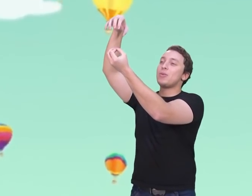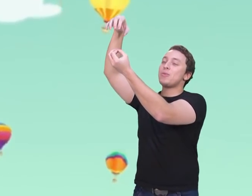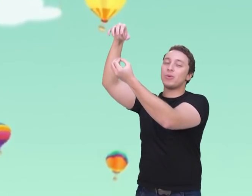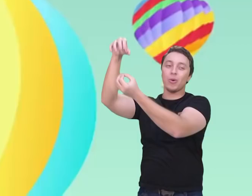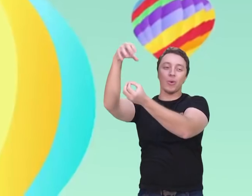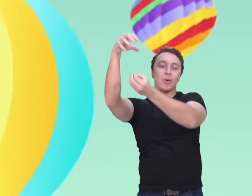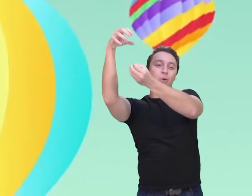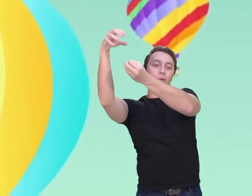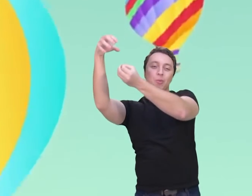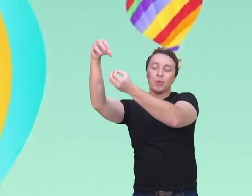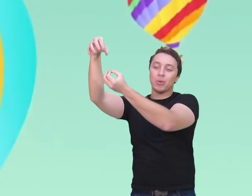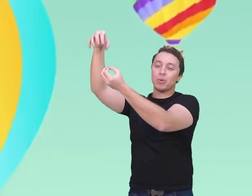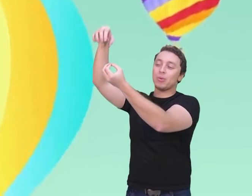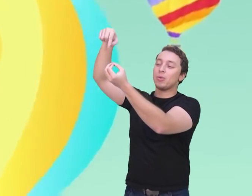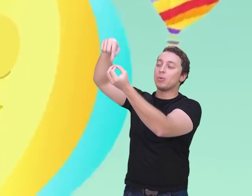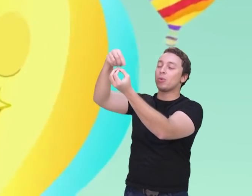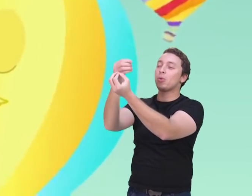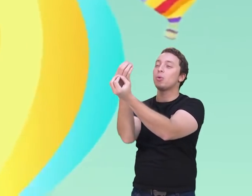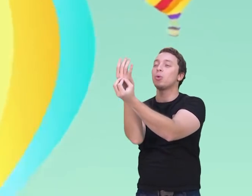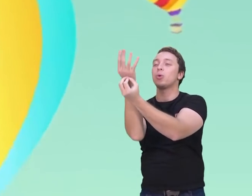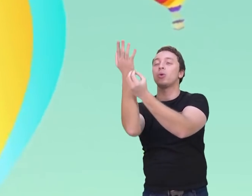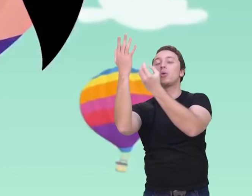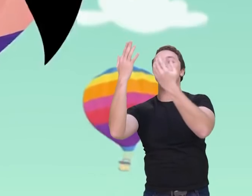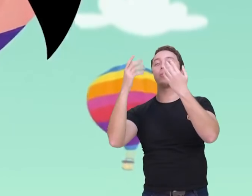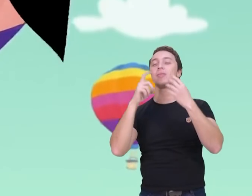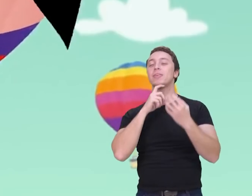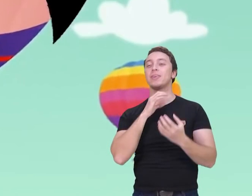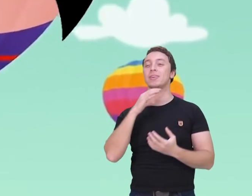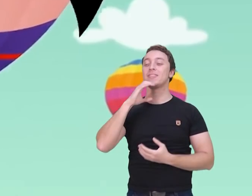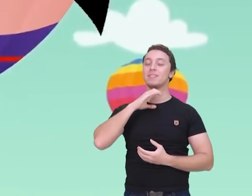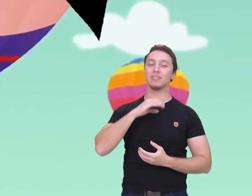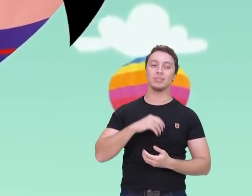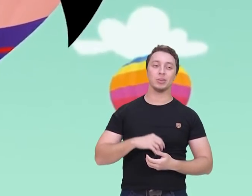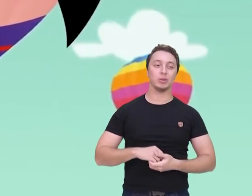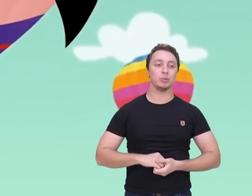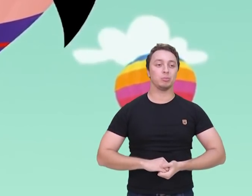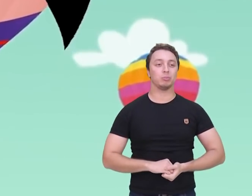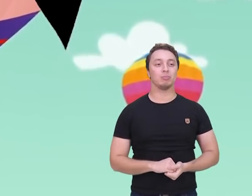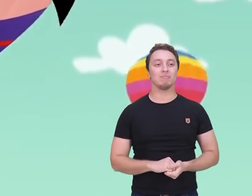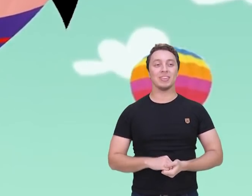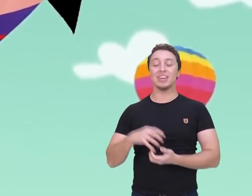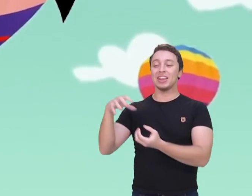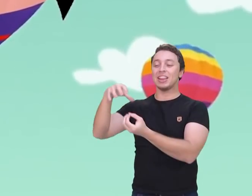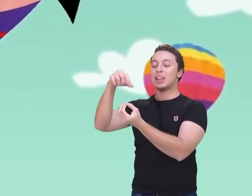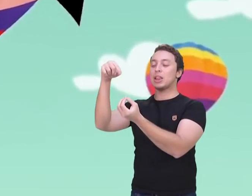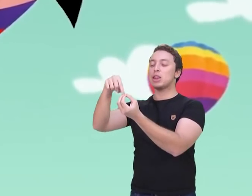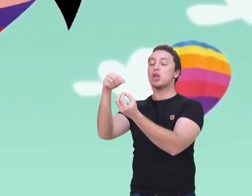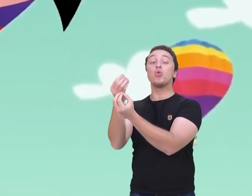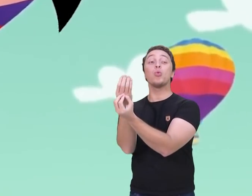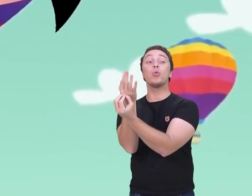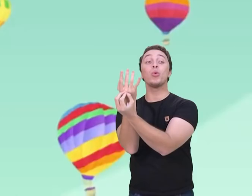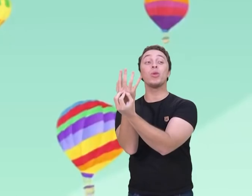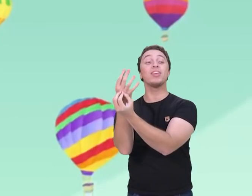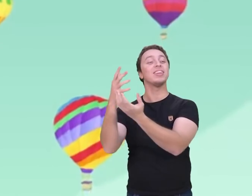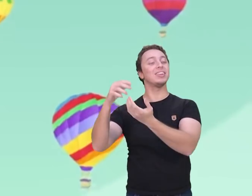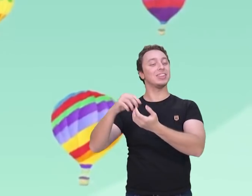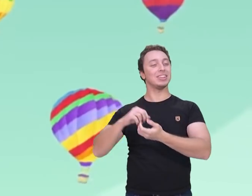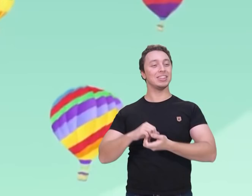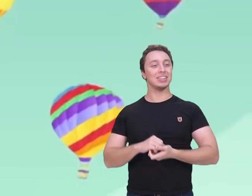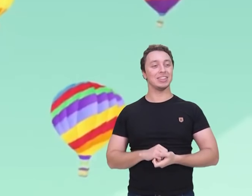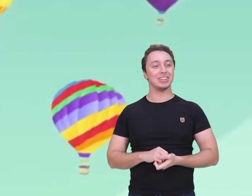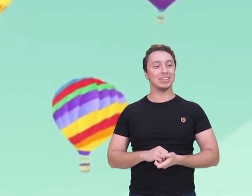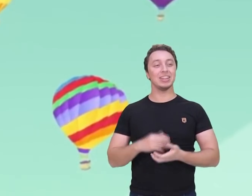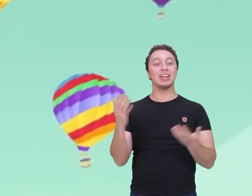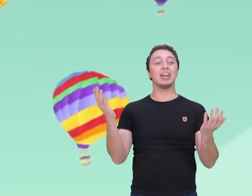a gente sobe. Usa o queimador, Júpiter. O queimador, Cláudio. Hora